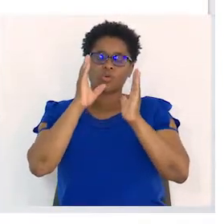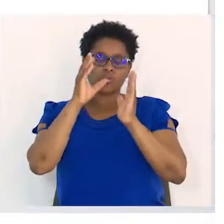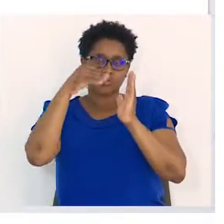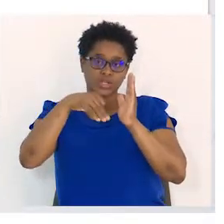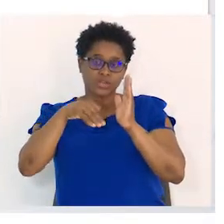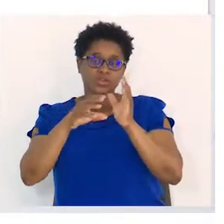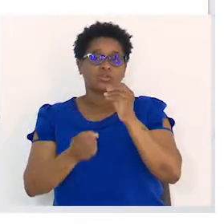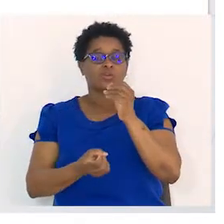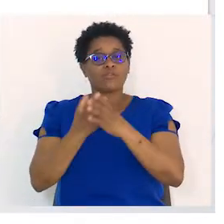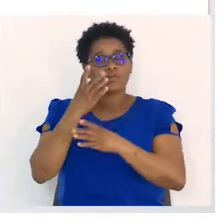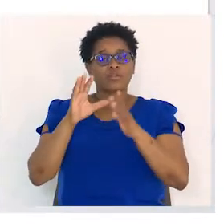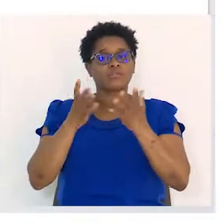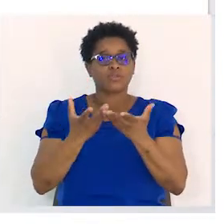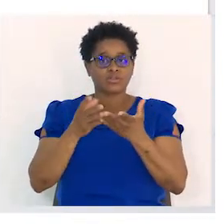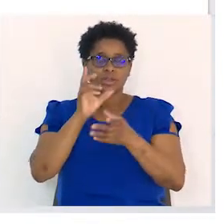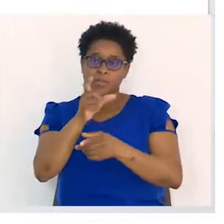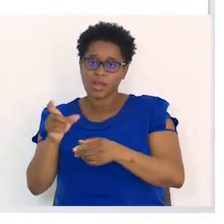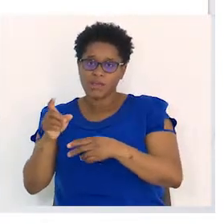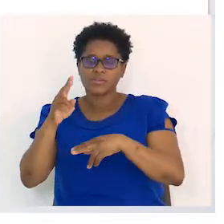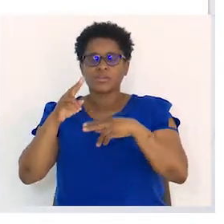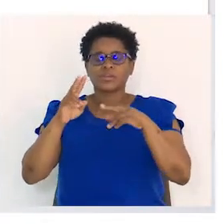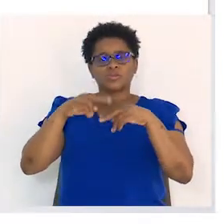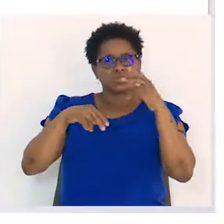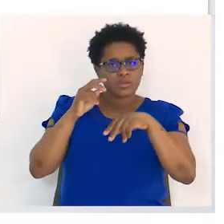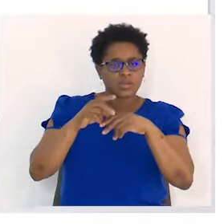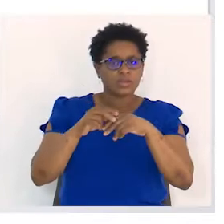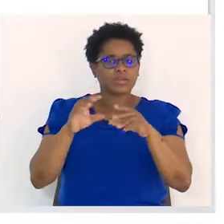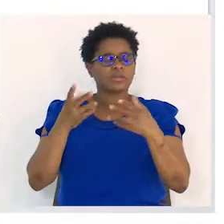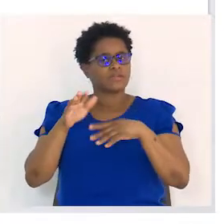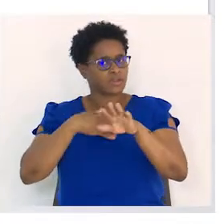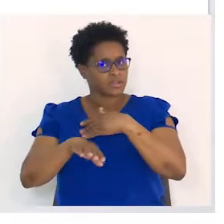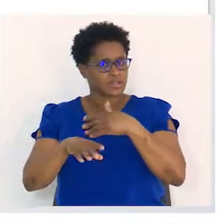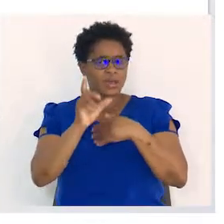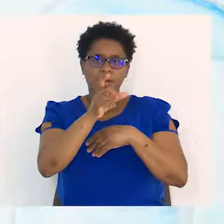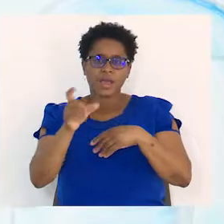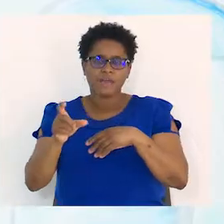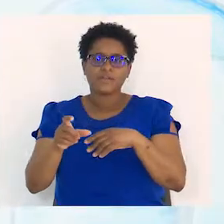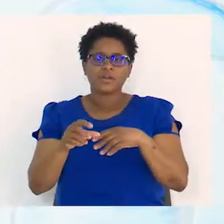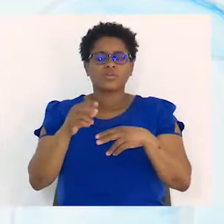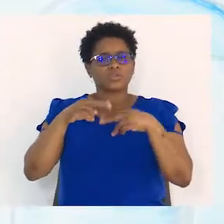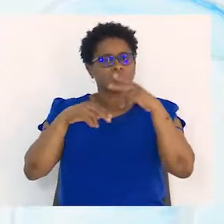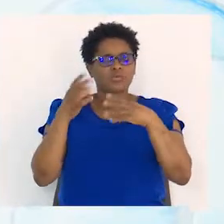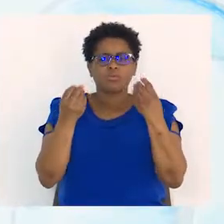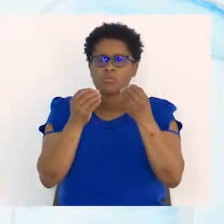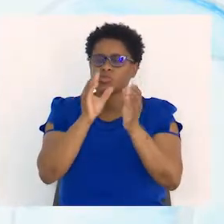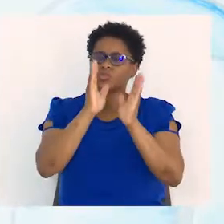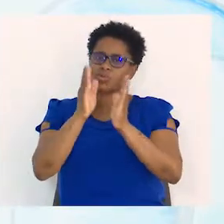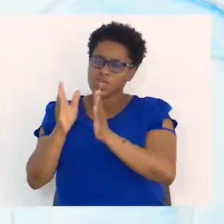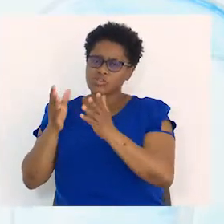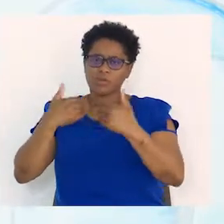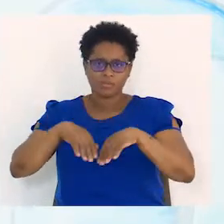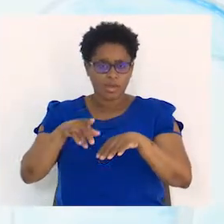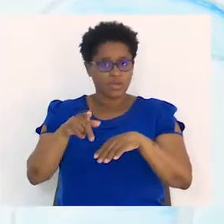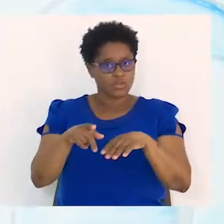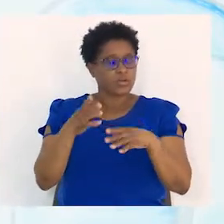e construir palavras compostas por vários processos. Este é um processo muito mais simples, mas também